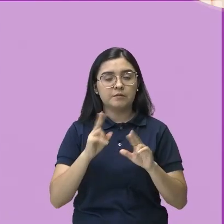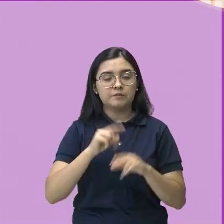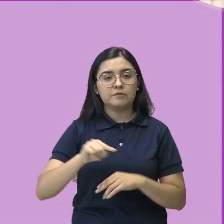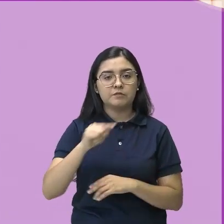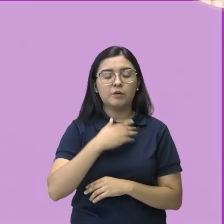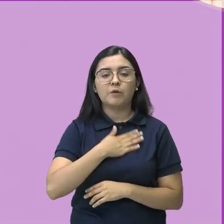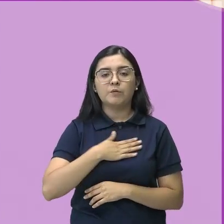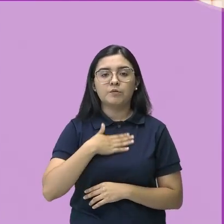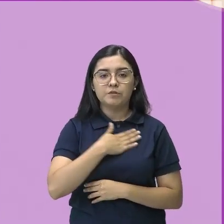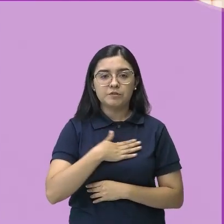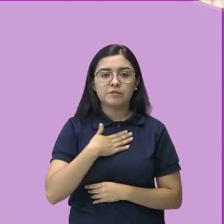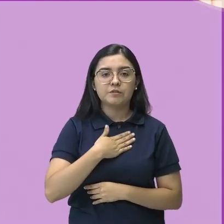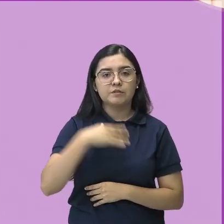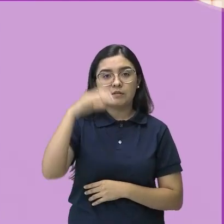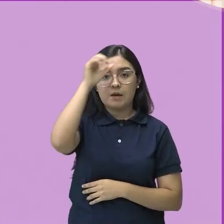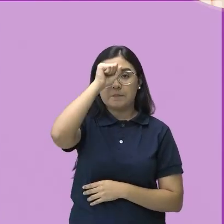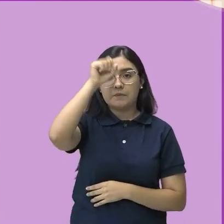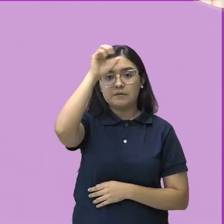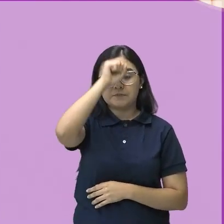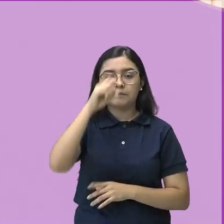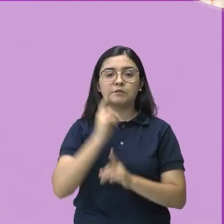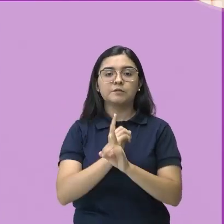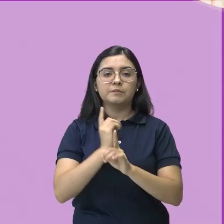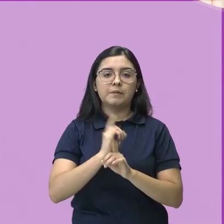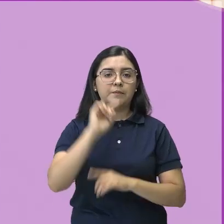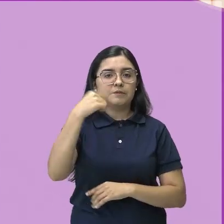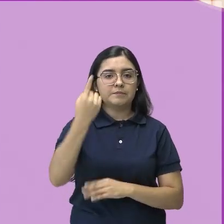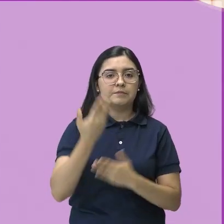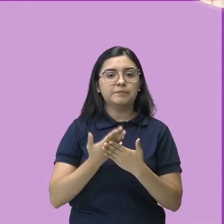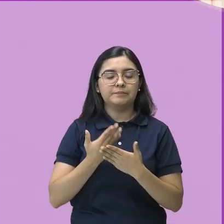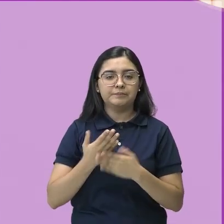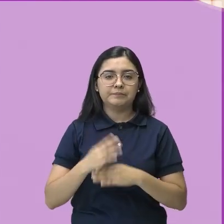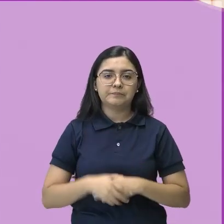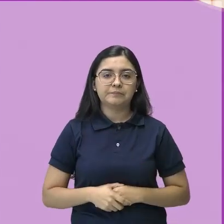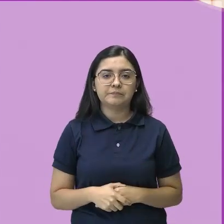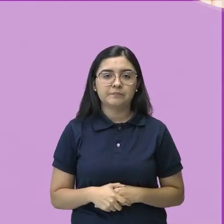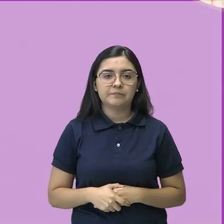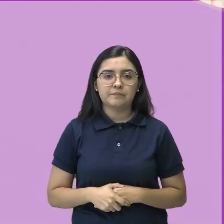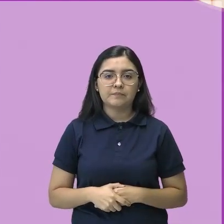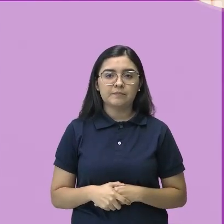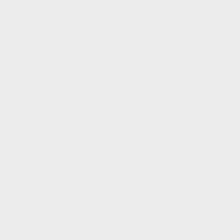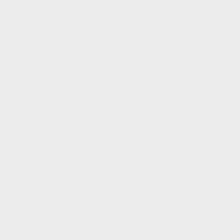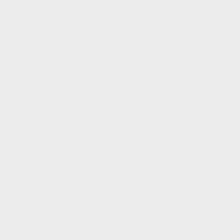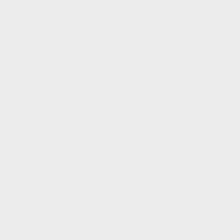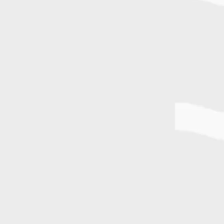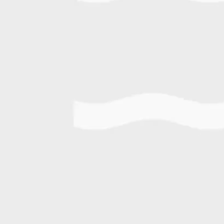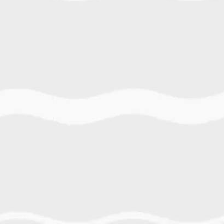que vocês tenham gostado e aprendido, e a gente se encontra numa próxima oportunidade. Até mais!